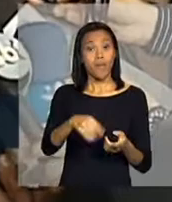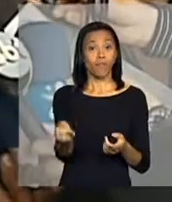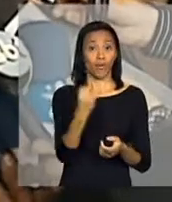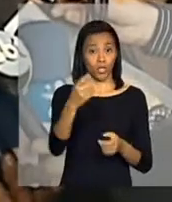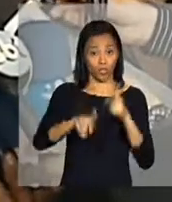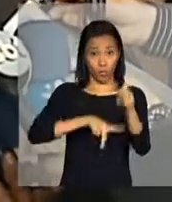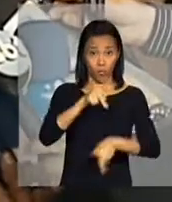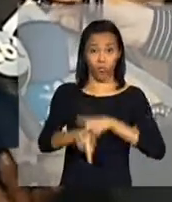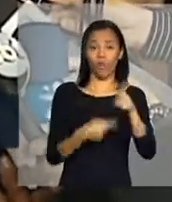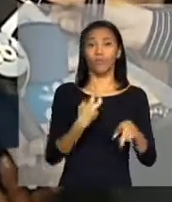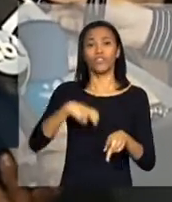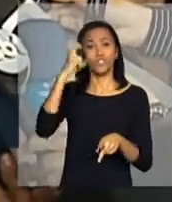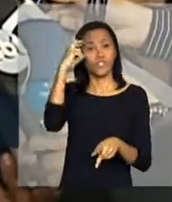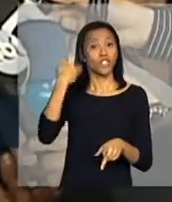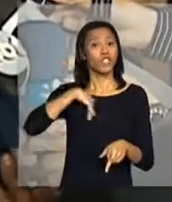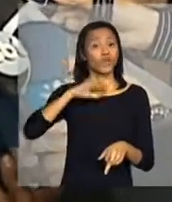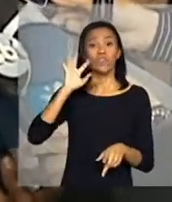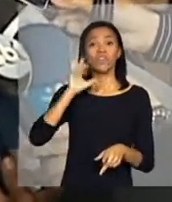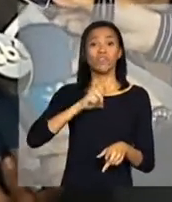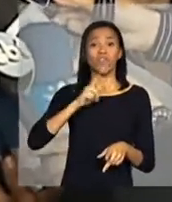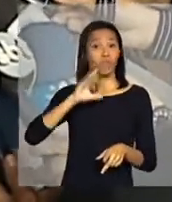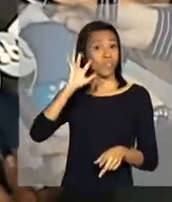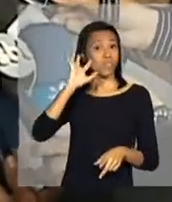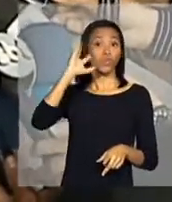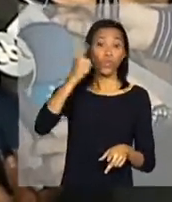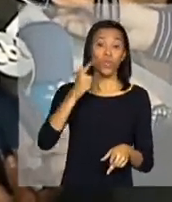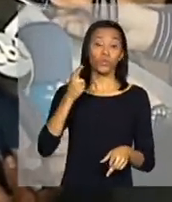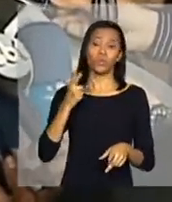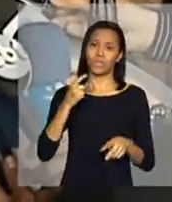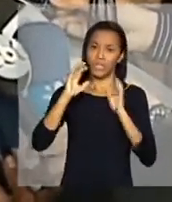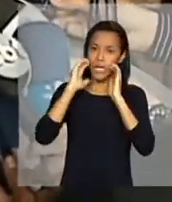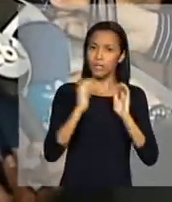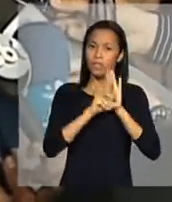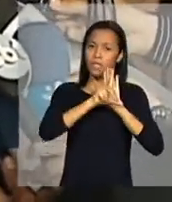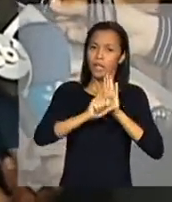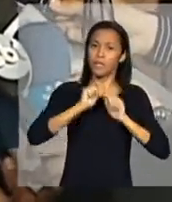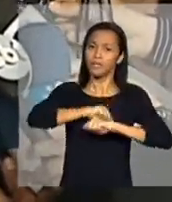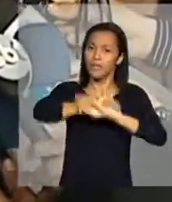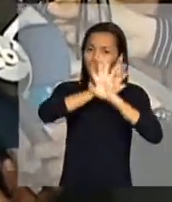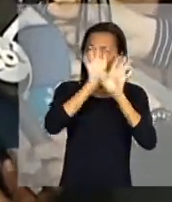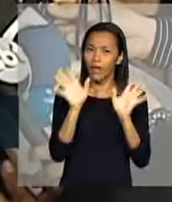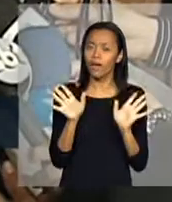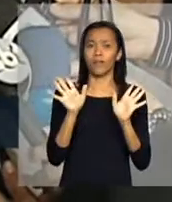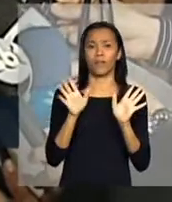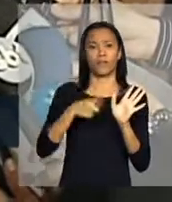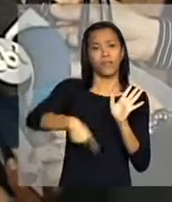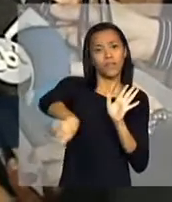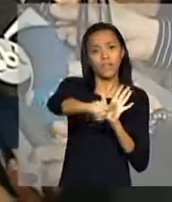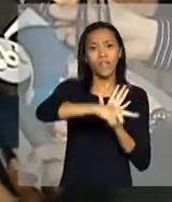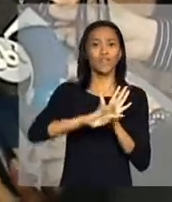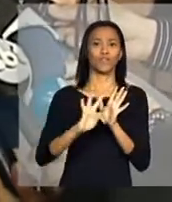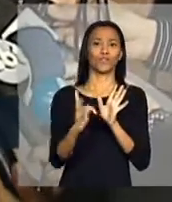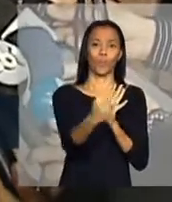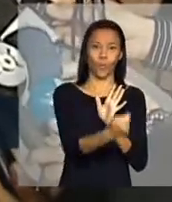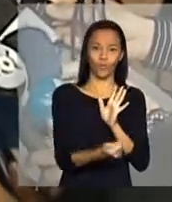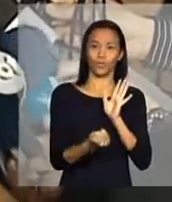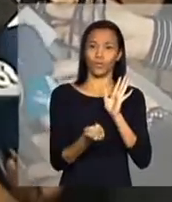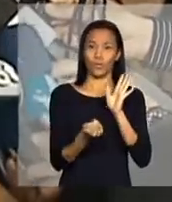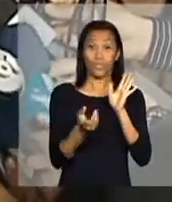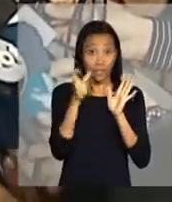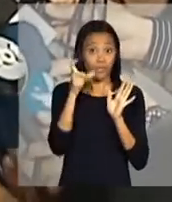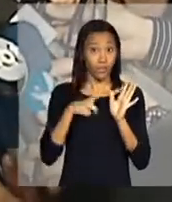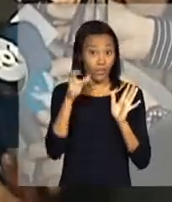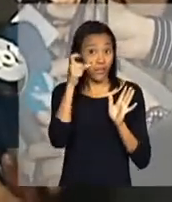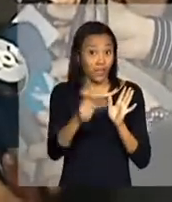indígenas que nós tenhamos soluções seguras do ponto de vista jurídico, transparentes, de maneira que todos os que têm interesses